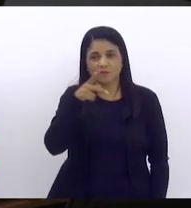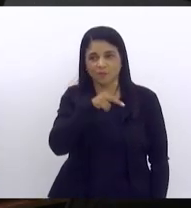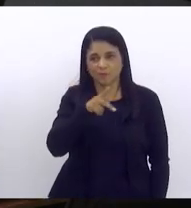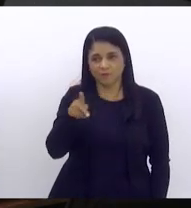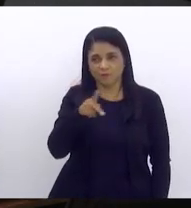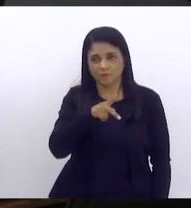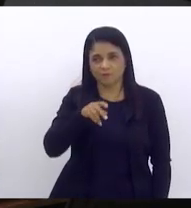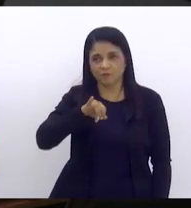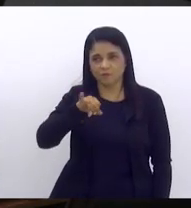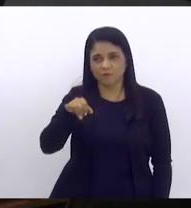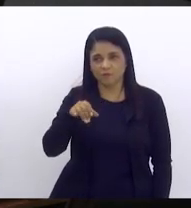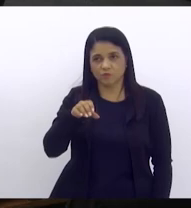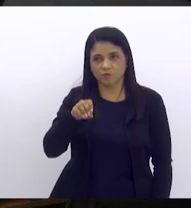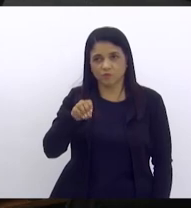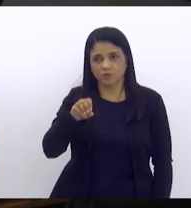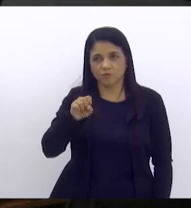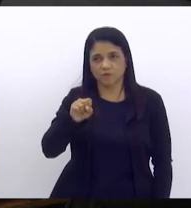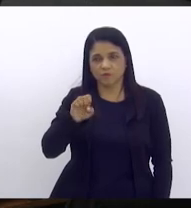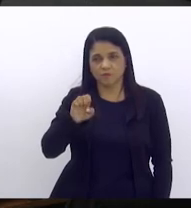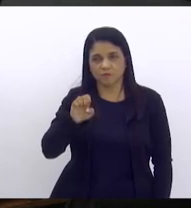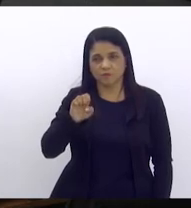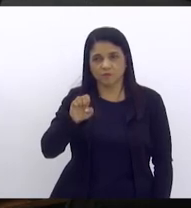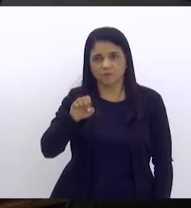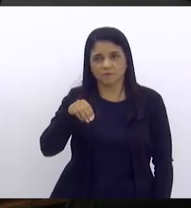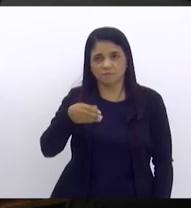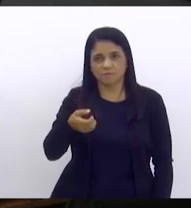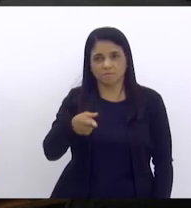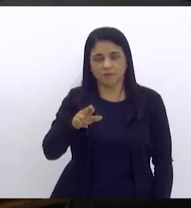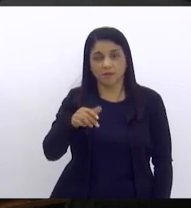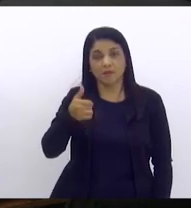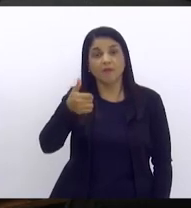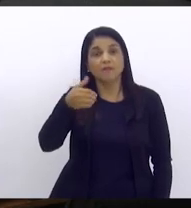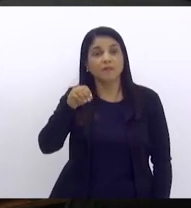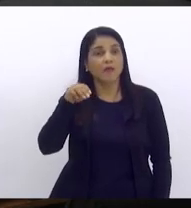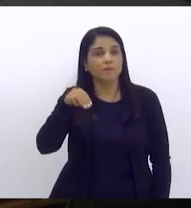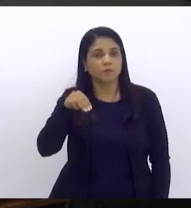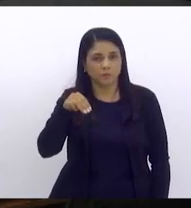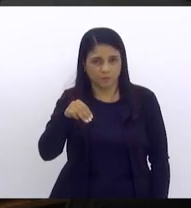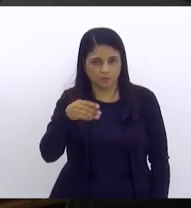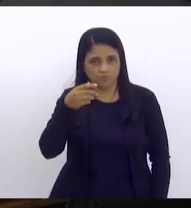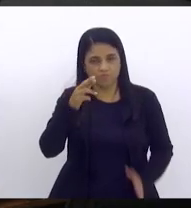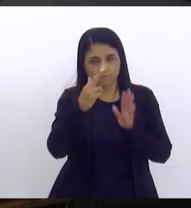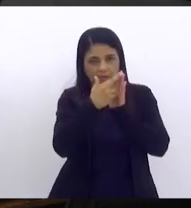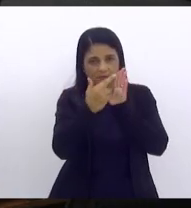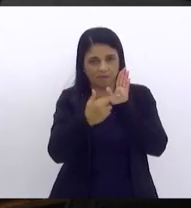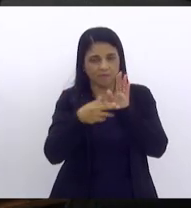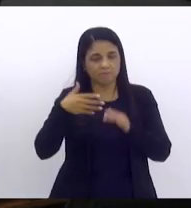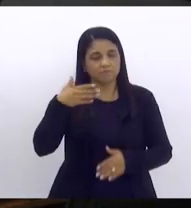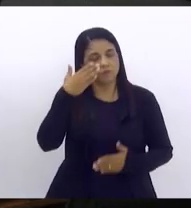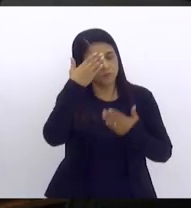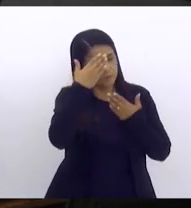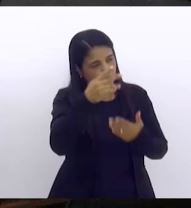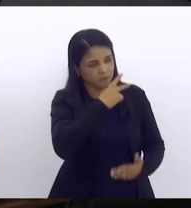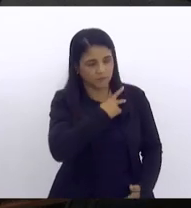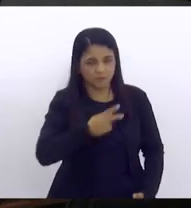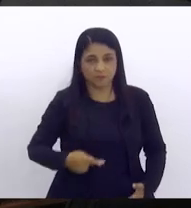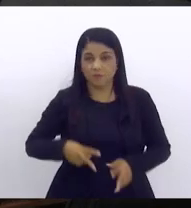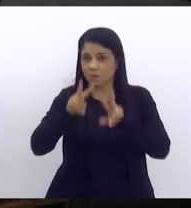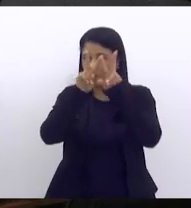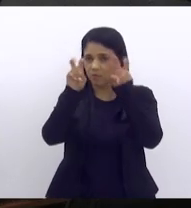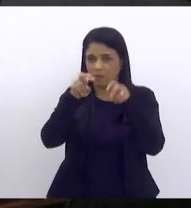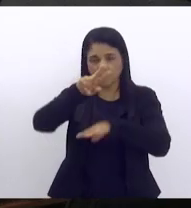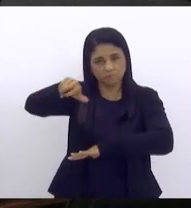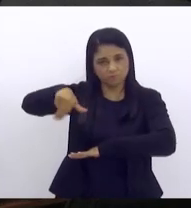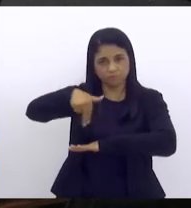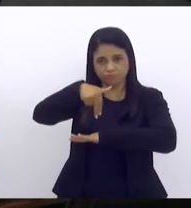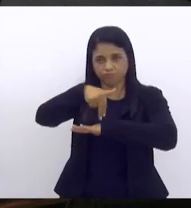Josemar. Vossa Excelência dispõe de 10 minutos. Obrigado, presidente. O tema que me traz essa